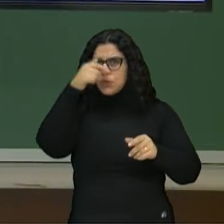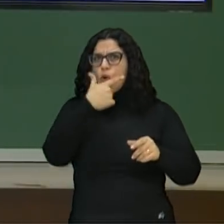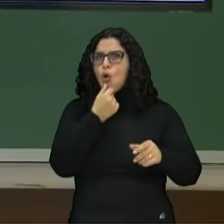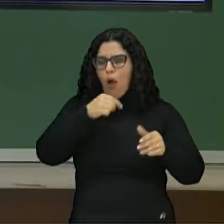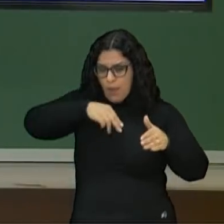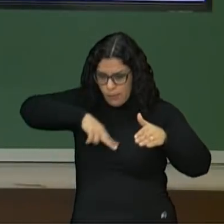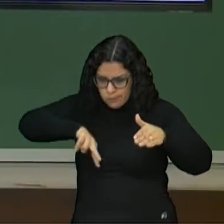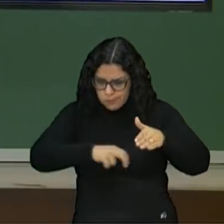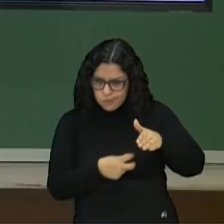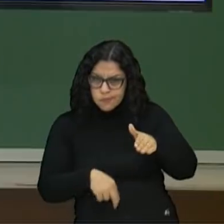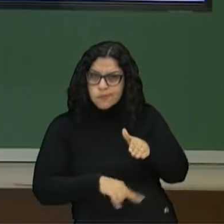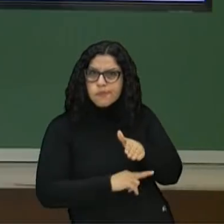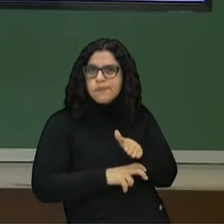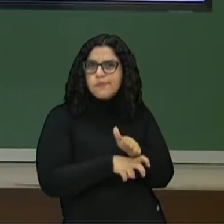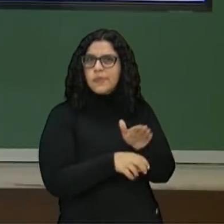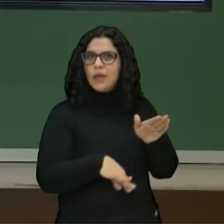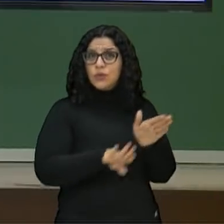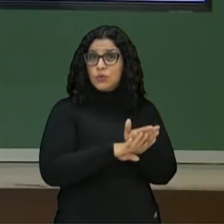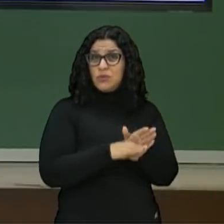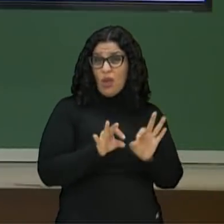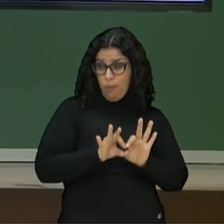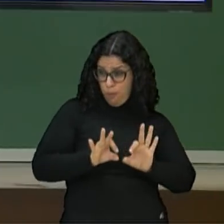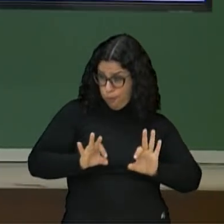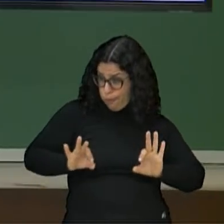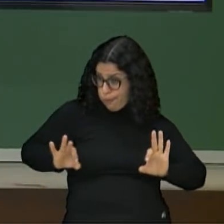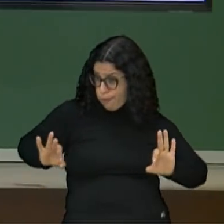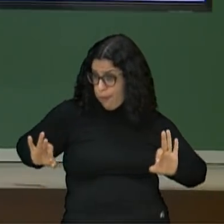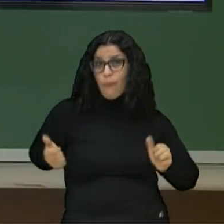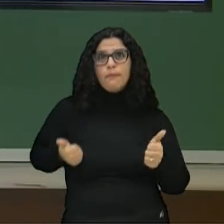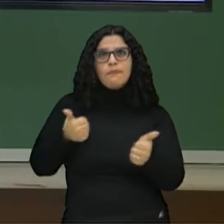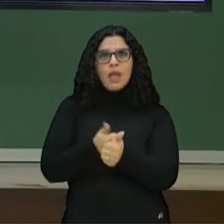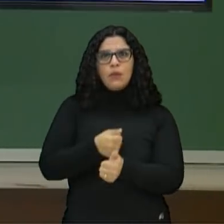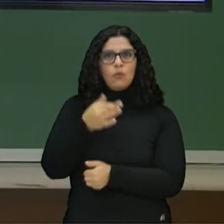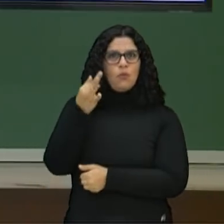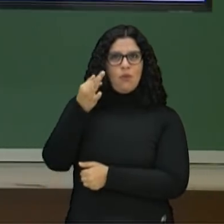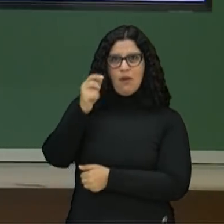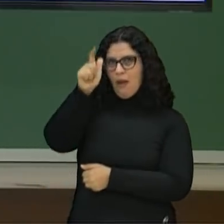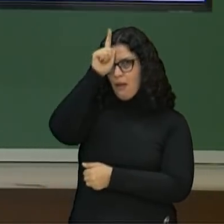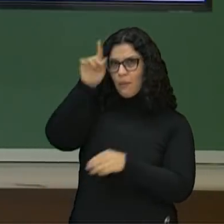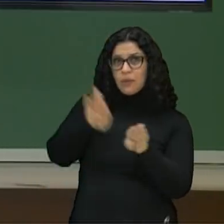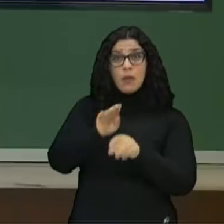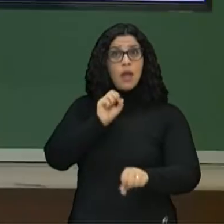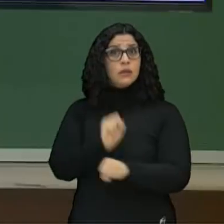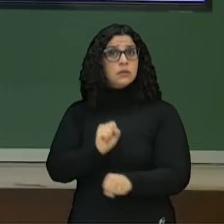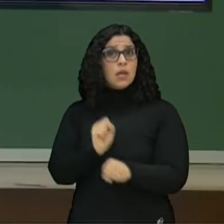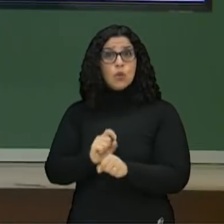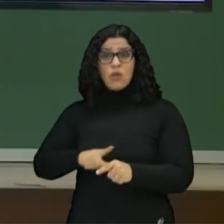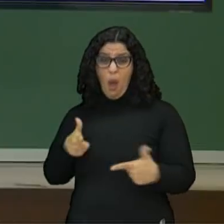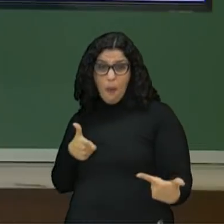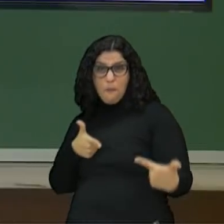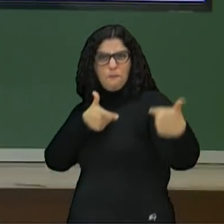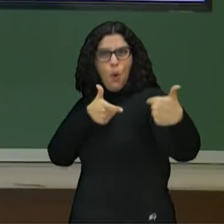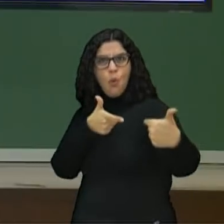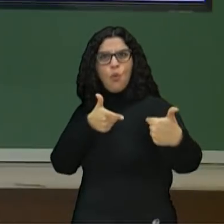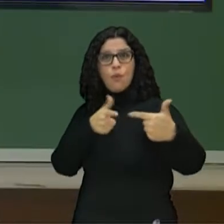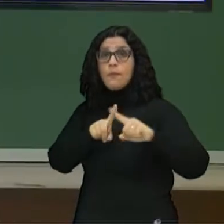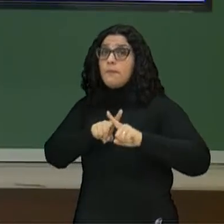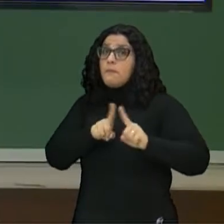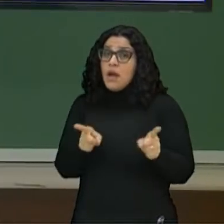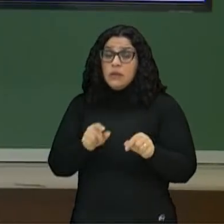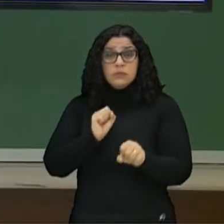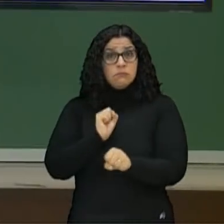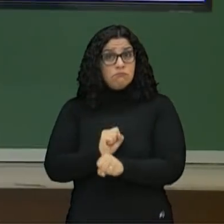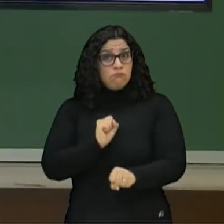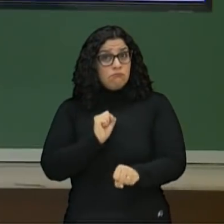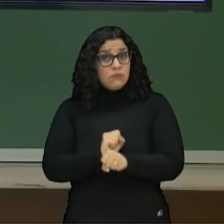de quilômetros, centenas de quilômetros de trincheira na divisa com a Alemanha, exatamente esperando um ataque alemão. Então,